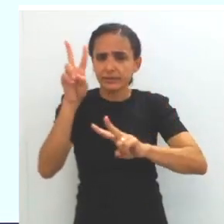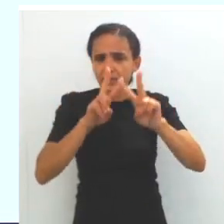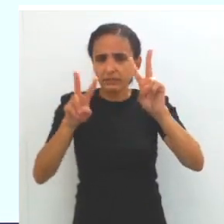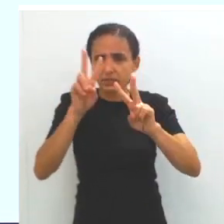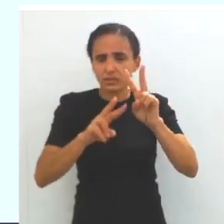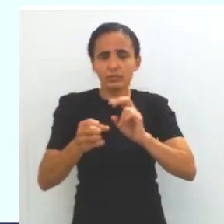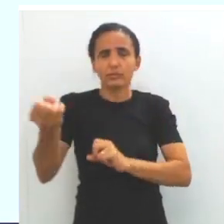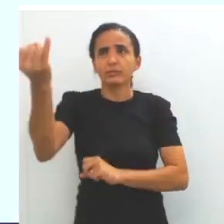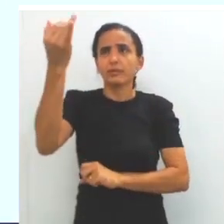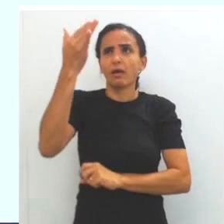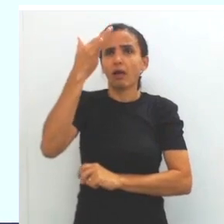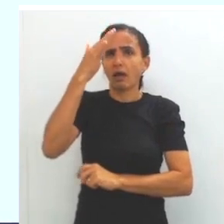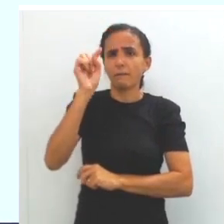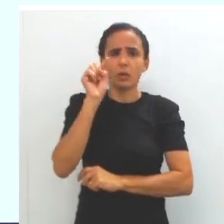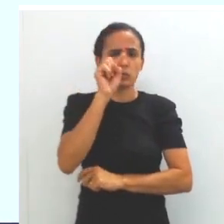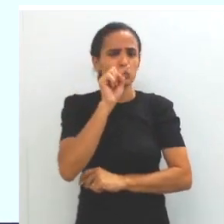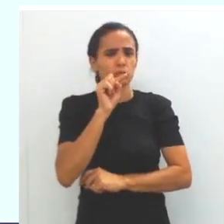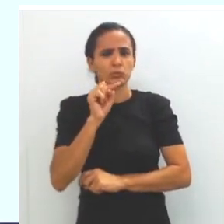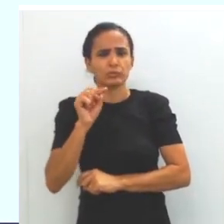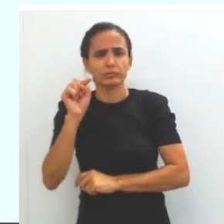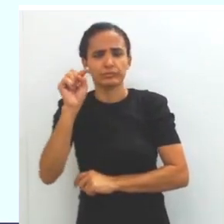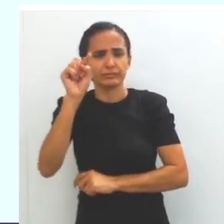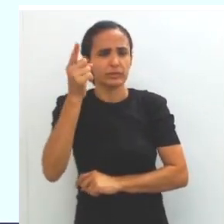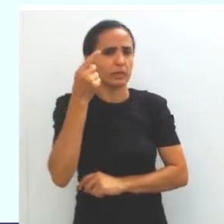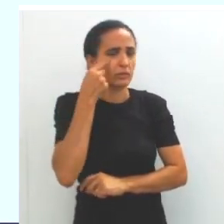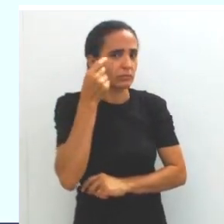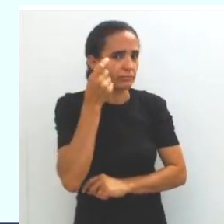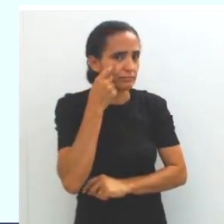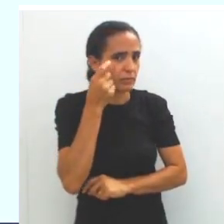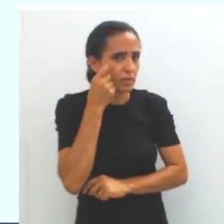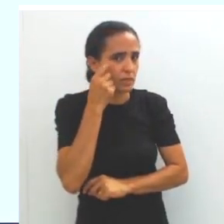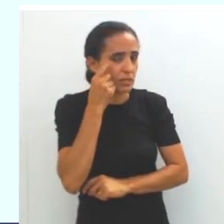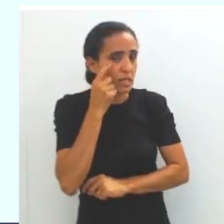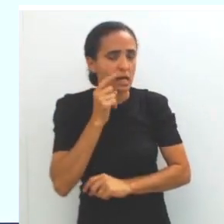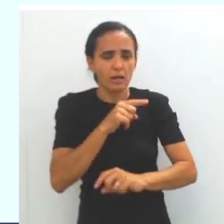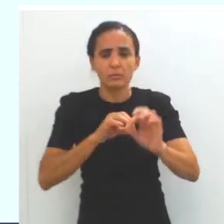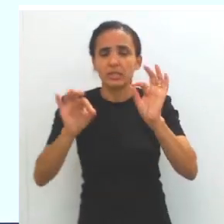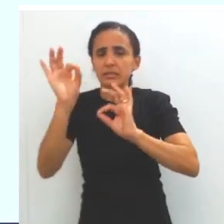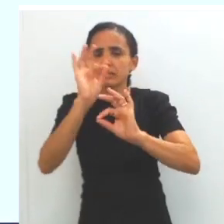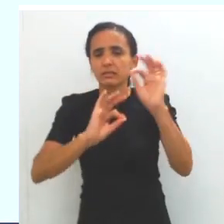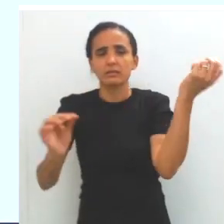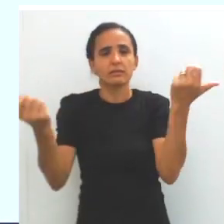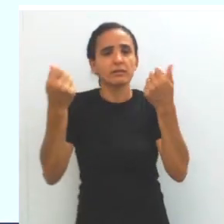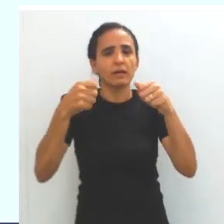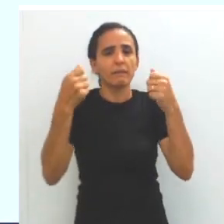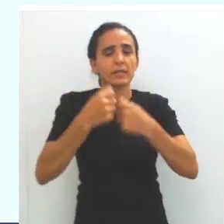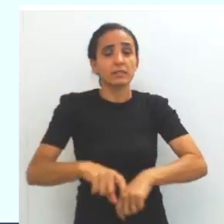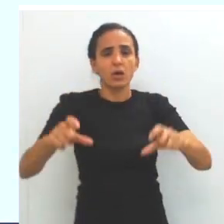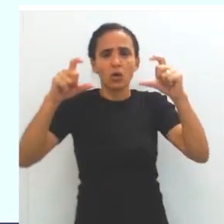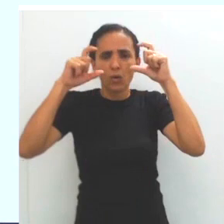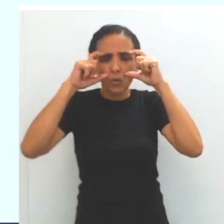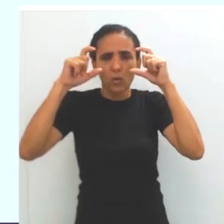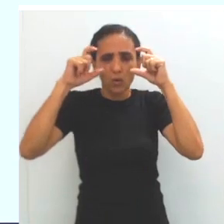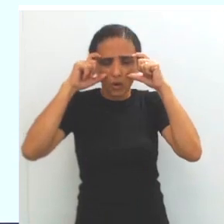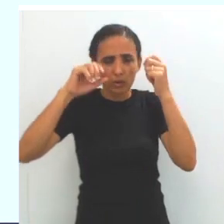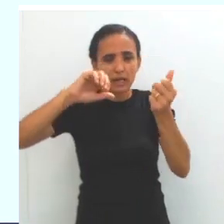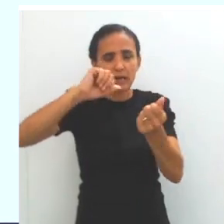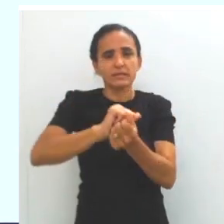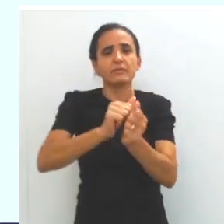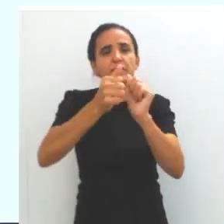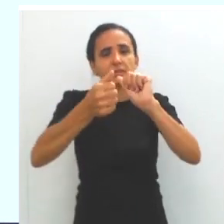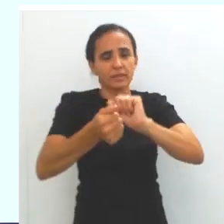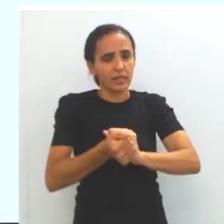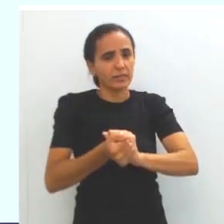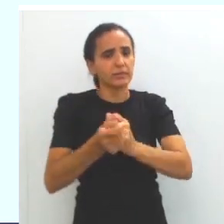focal não seja vários dentro do globo ocular, o astigmatismo vai ser necessário